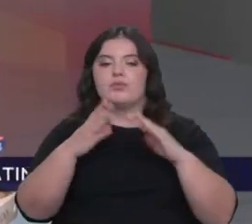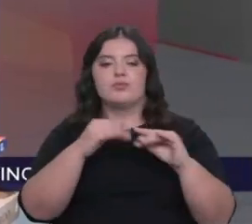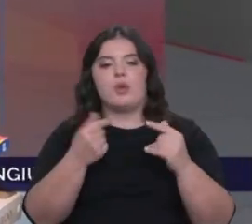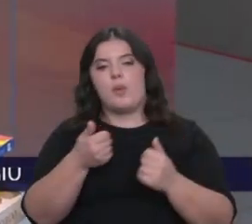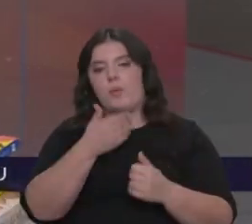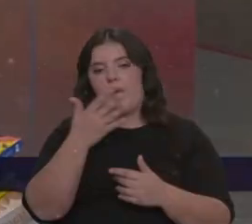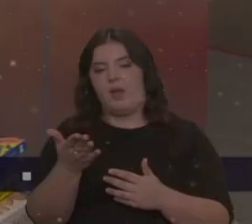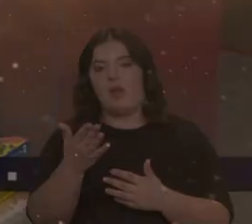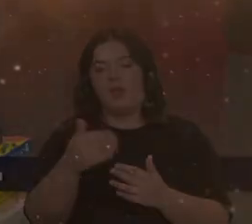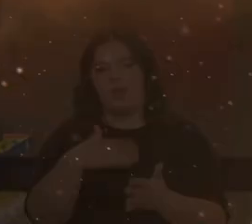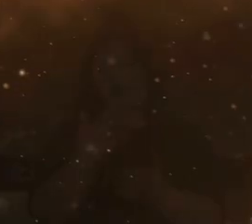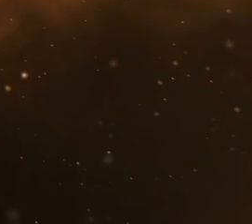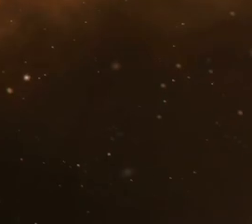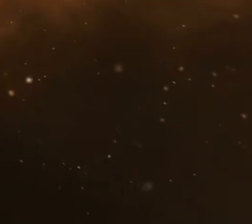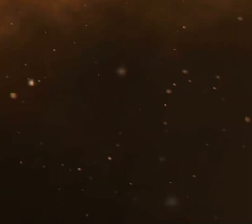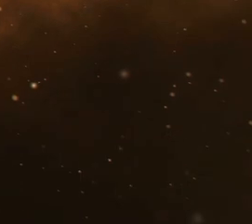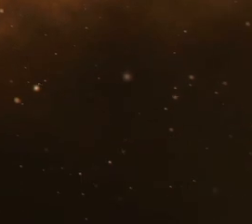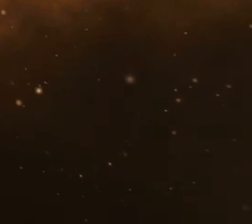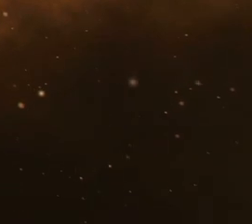muito obrigado, e até a próxima, bom domingo.